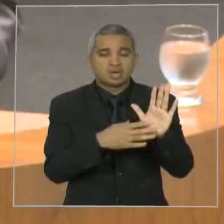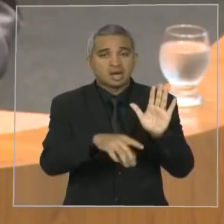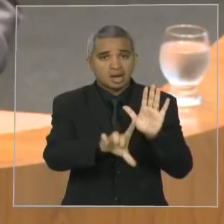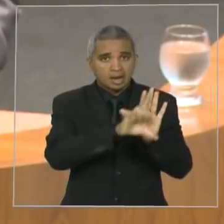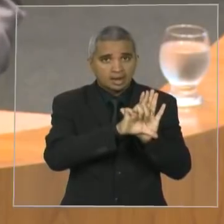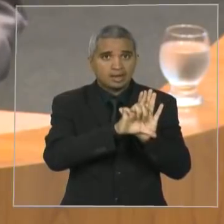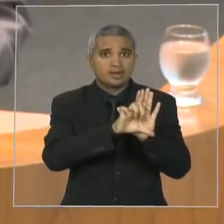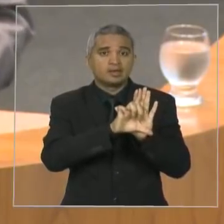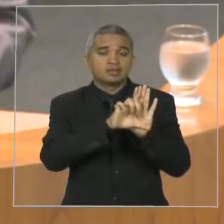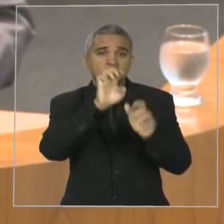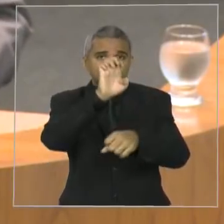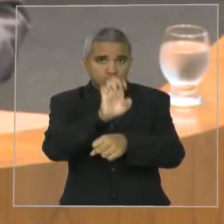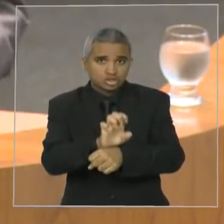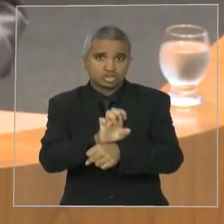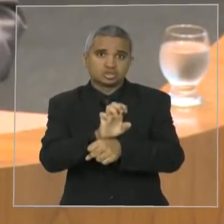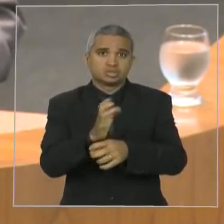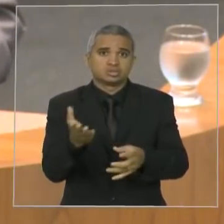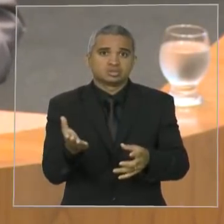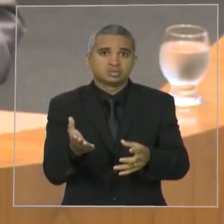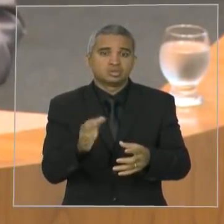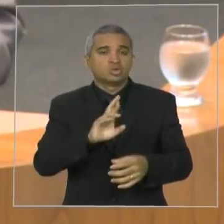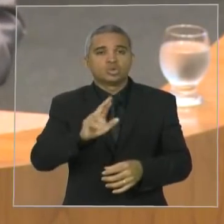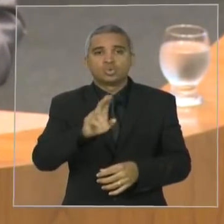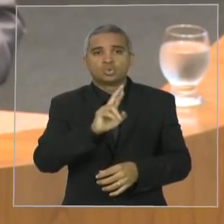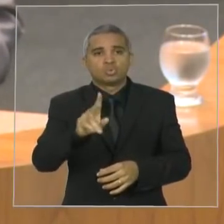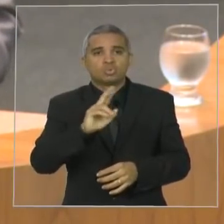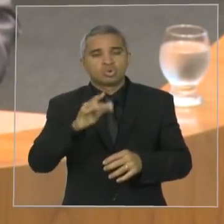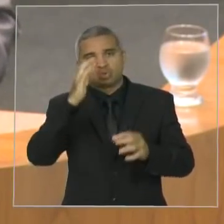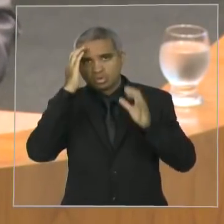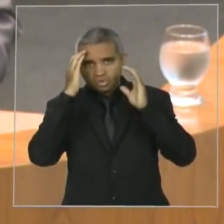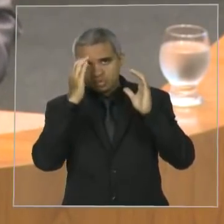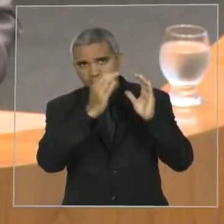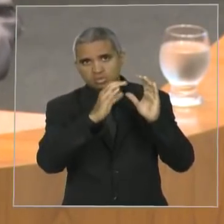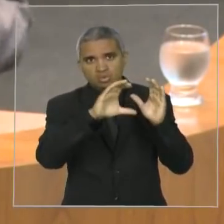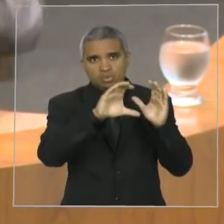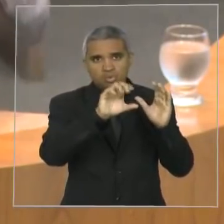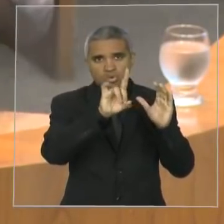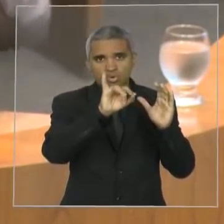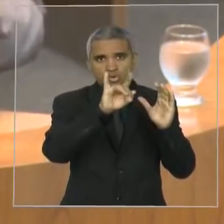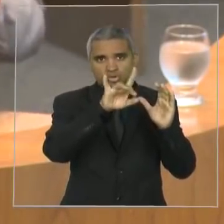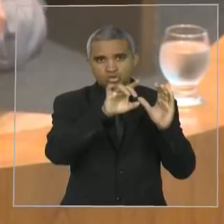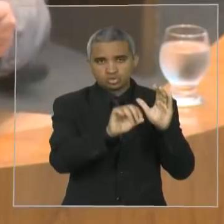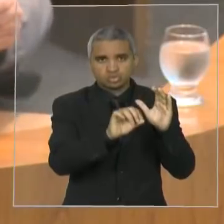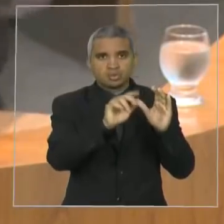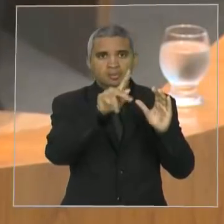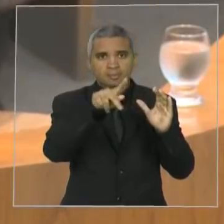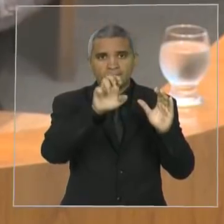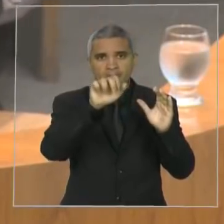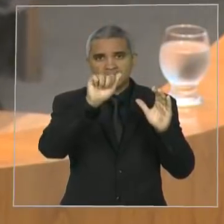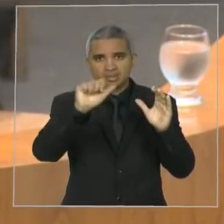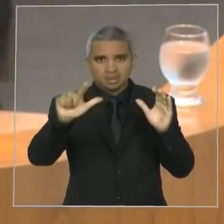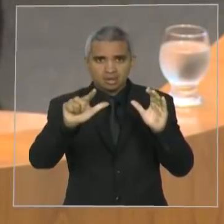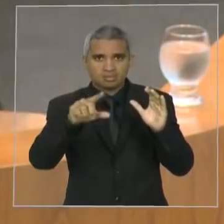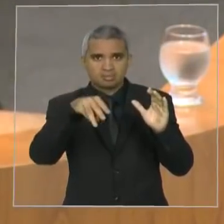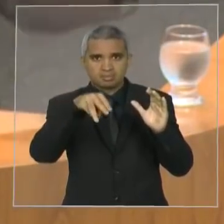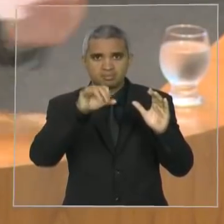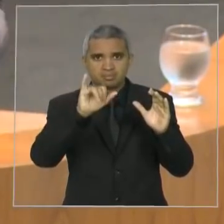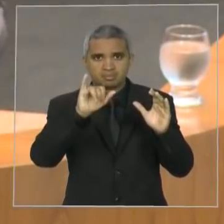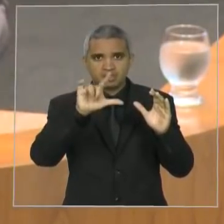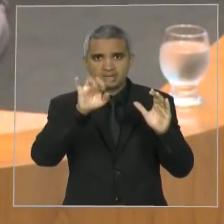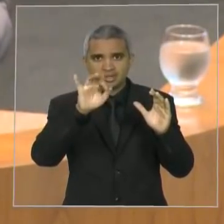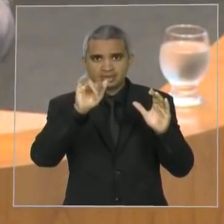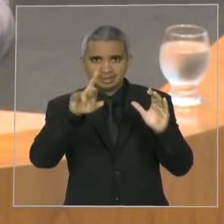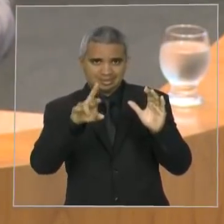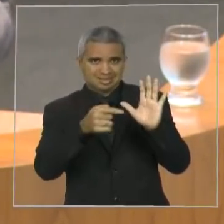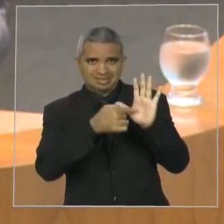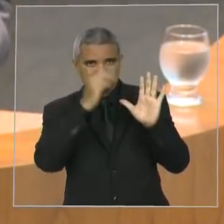ficam aplicando indevidamente o Código Processual Militar e o Código Penal 6.001 e 6.002. É absolutamente errado,